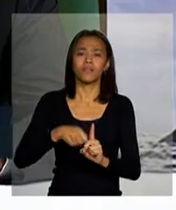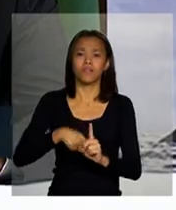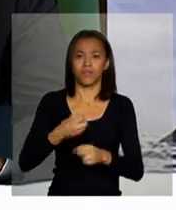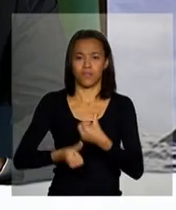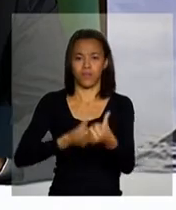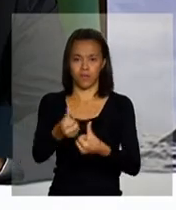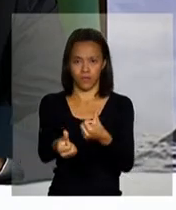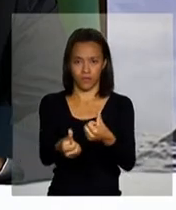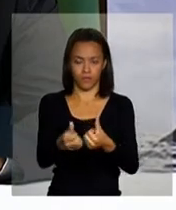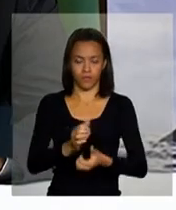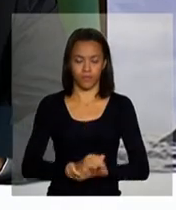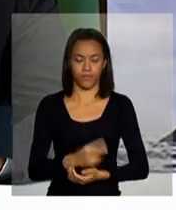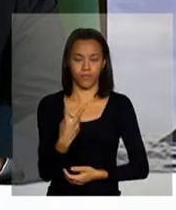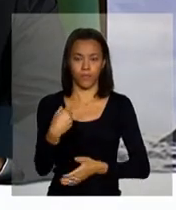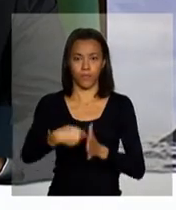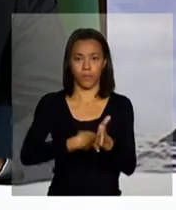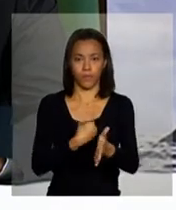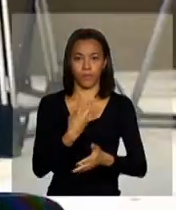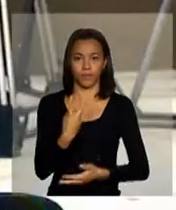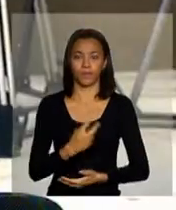Vamos à segunda pergunta.